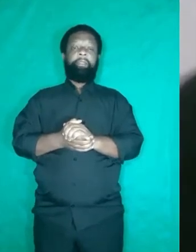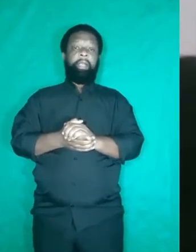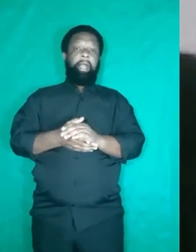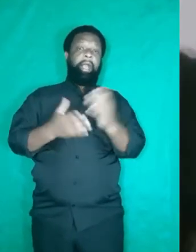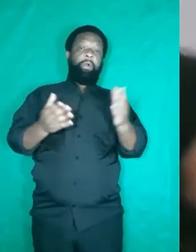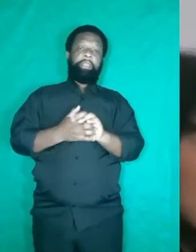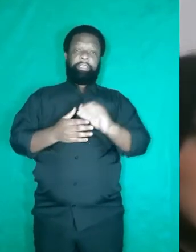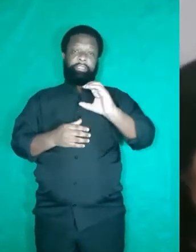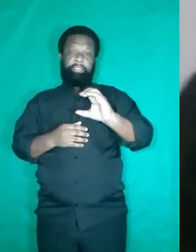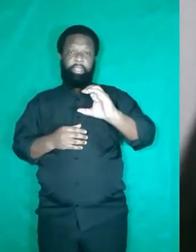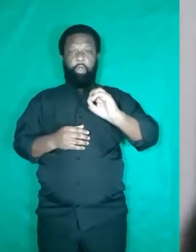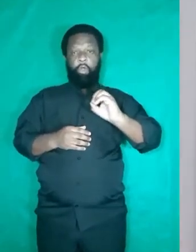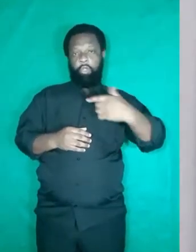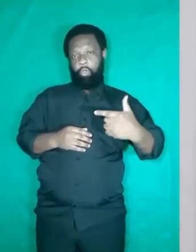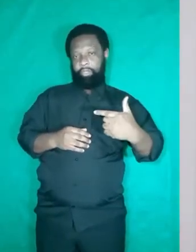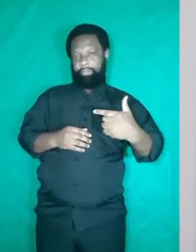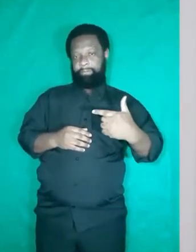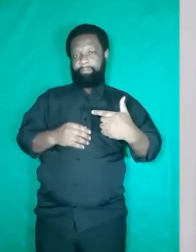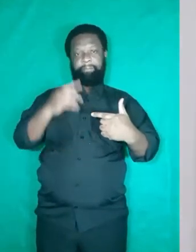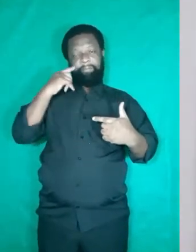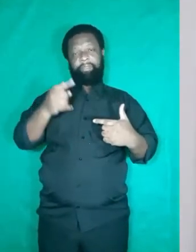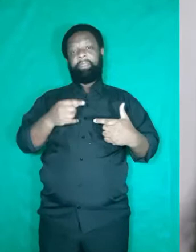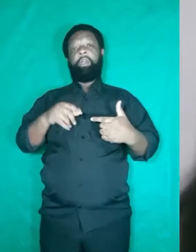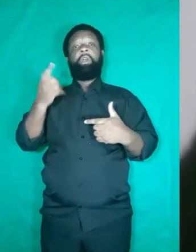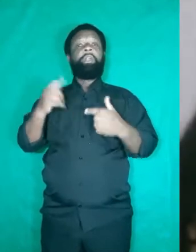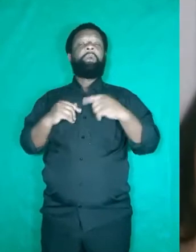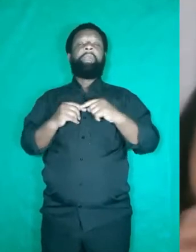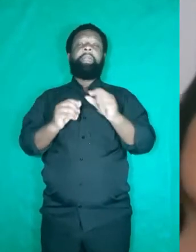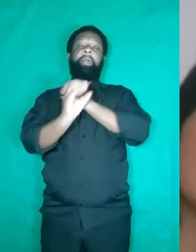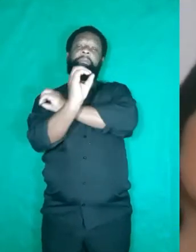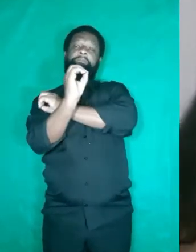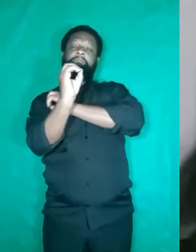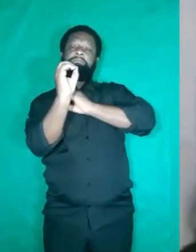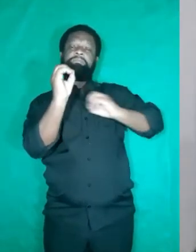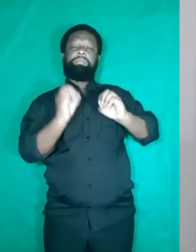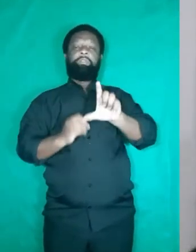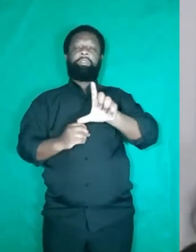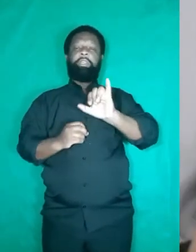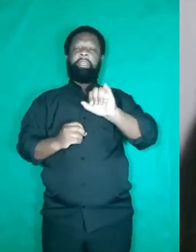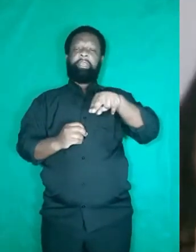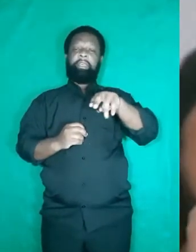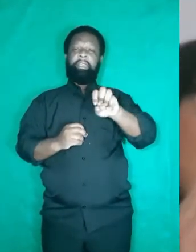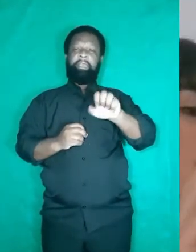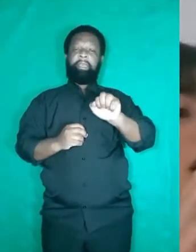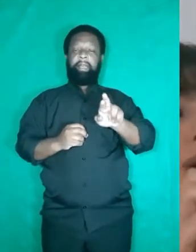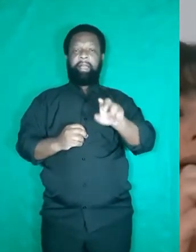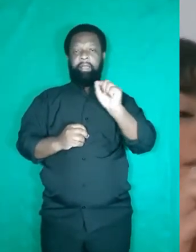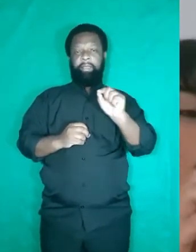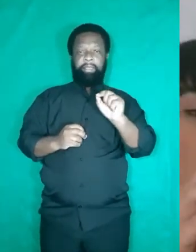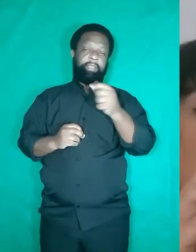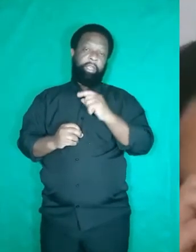No caso do CO2, mostrando aqui para vocês, ele seria linear. Então, seria mais ou menos isso daqui, olha.